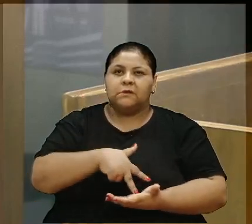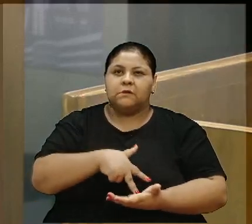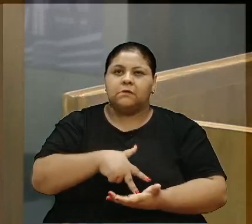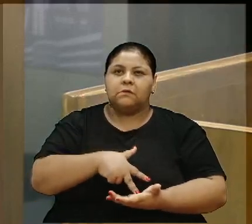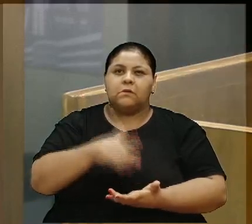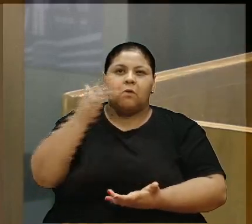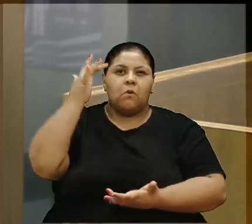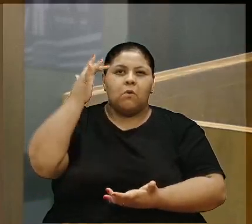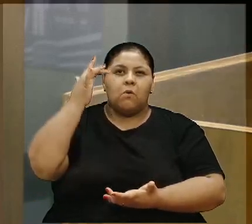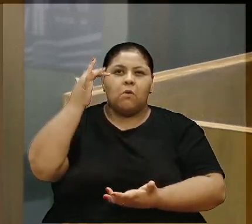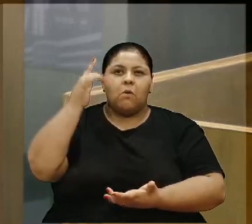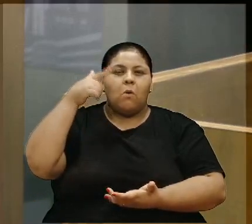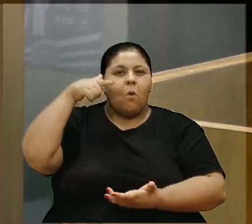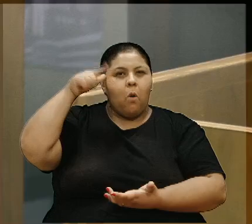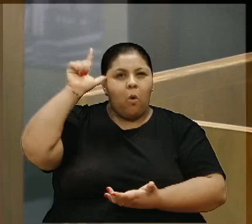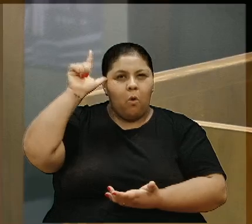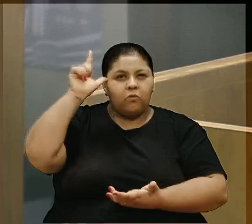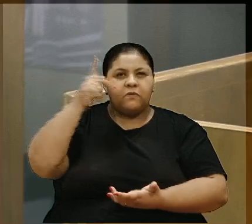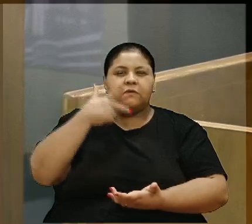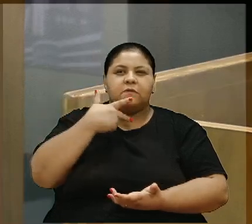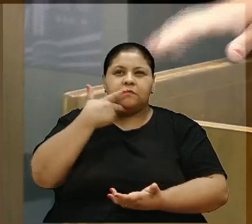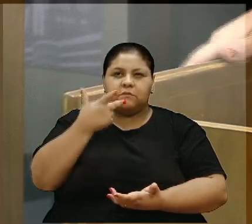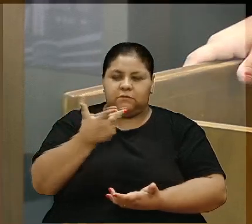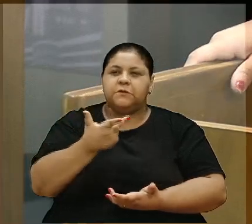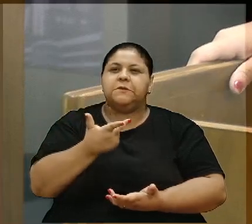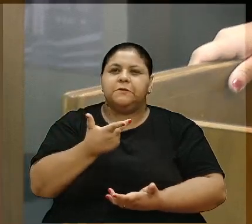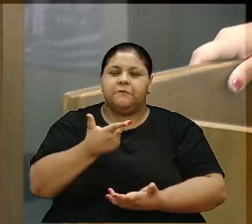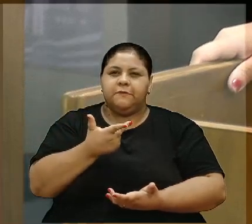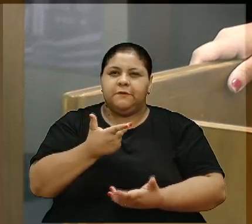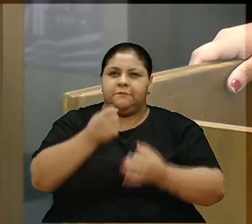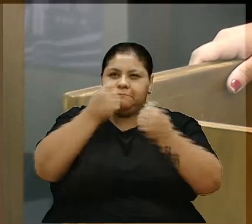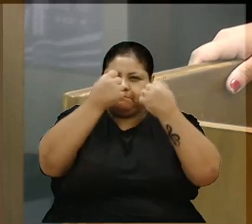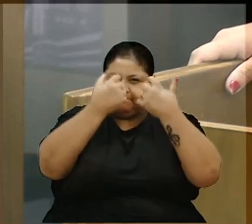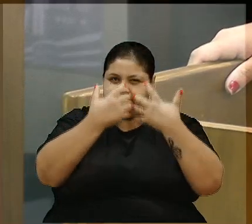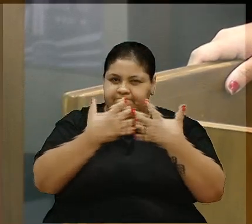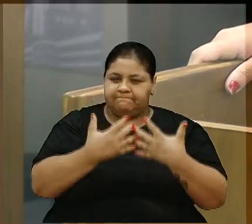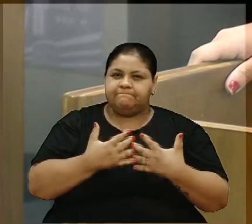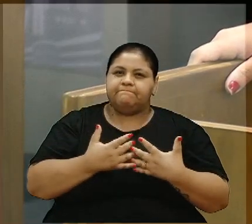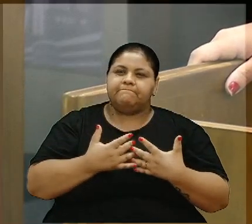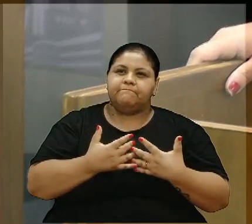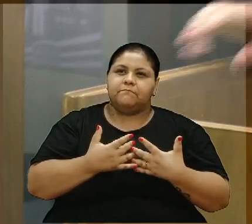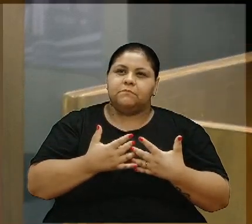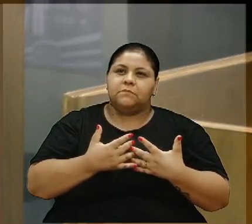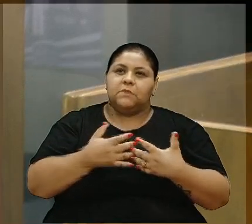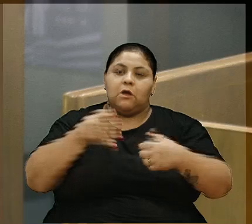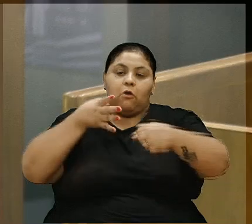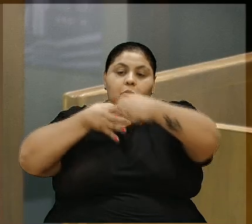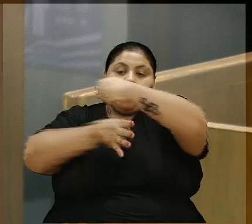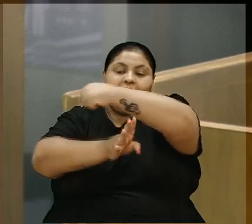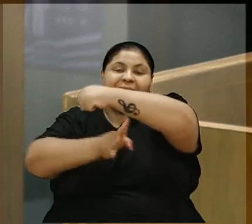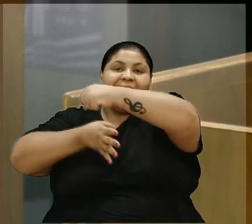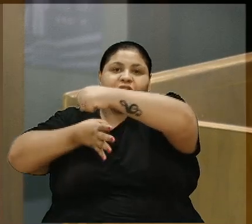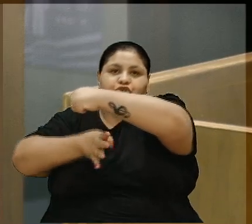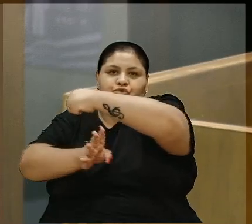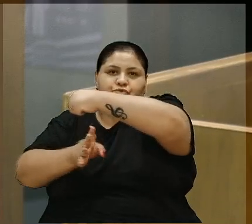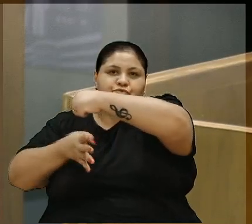no nosso pequeno expediente ali, a questão do pedágio, né?